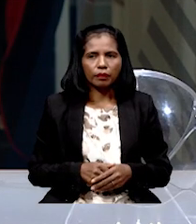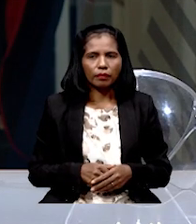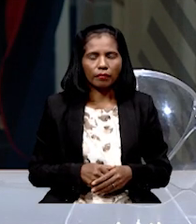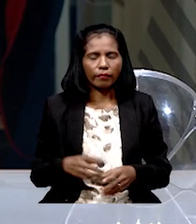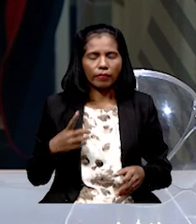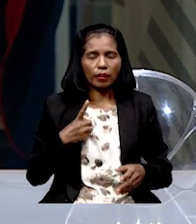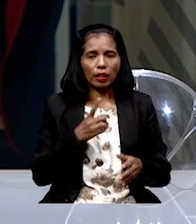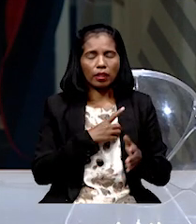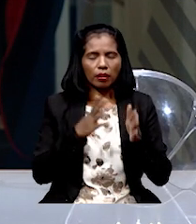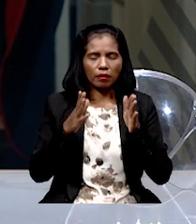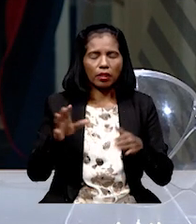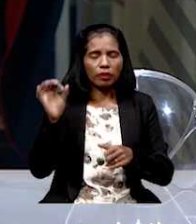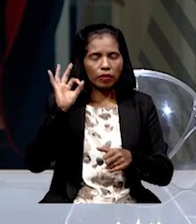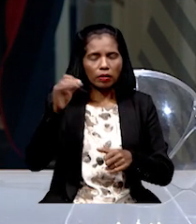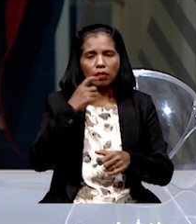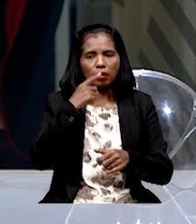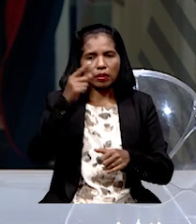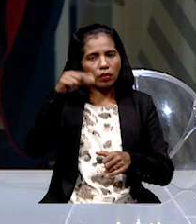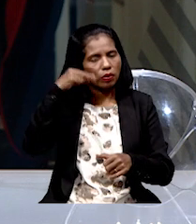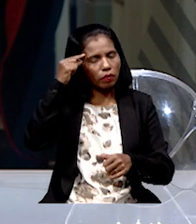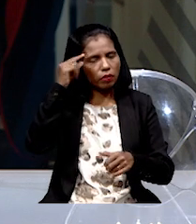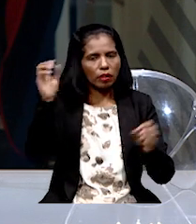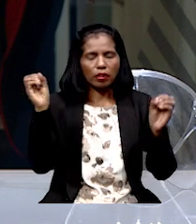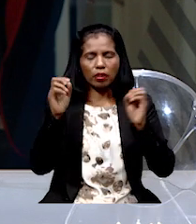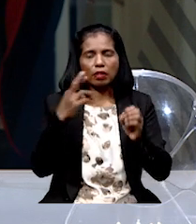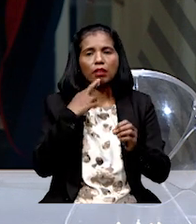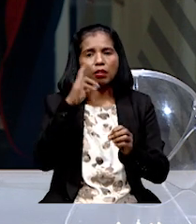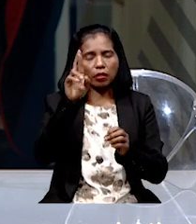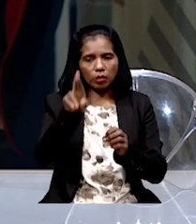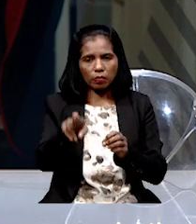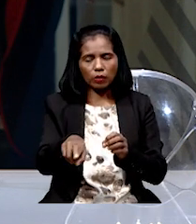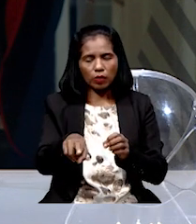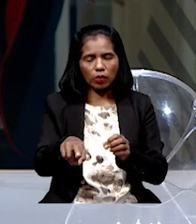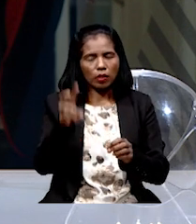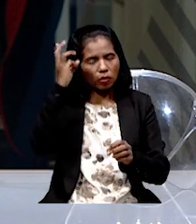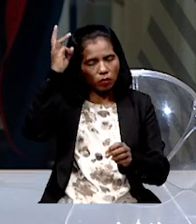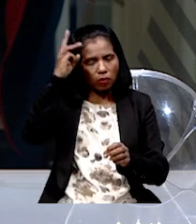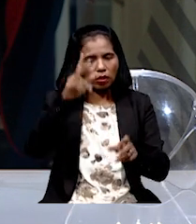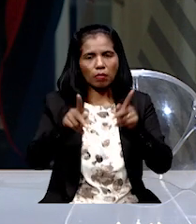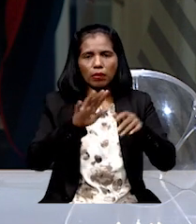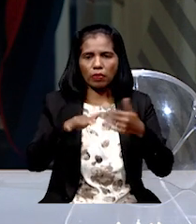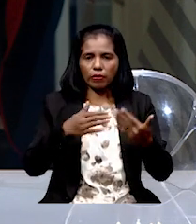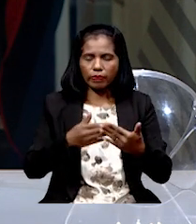Deputado Fretelin considera governo la responde preocupação povunil.